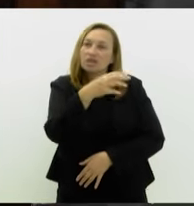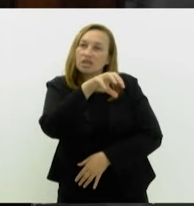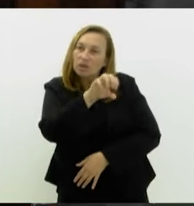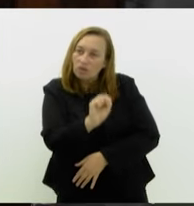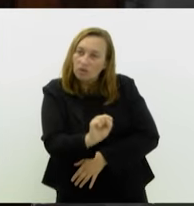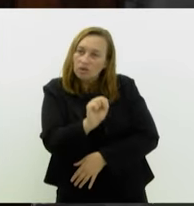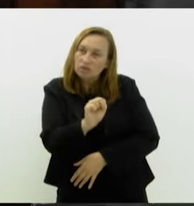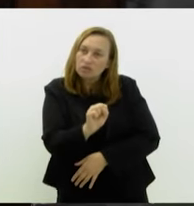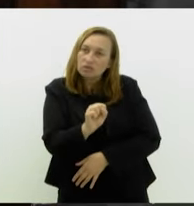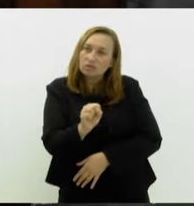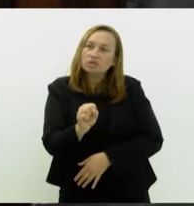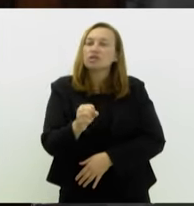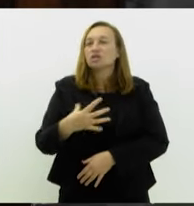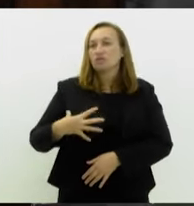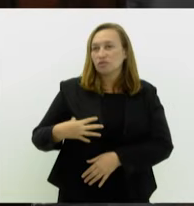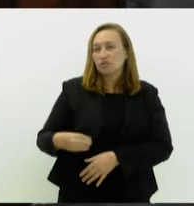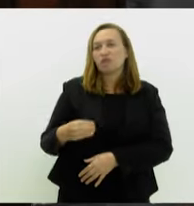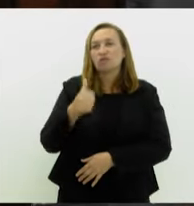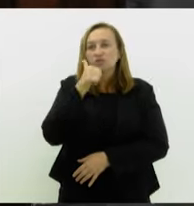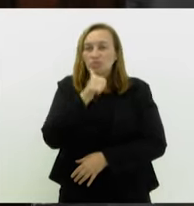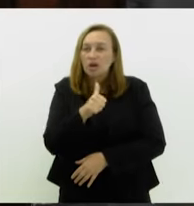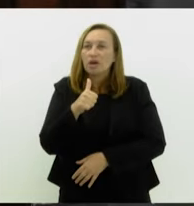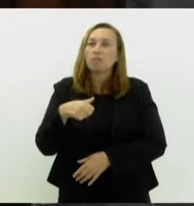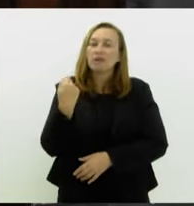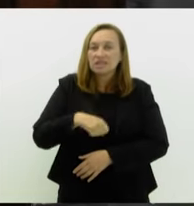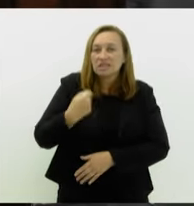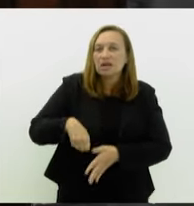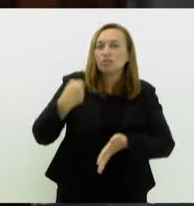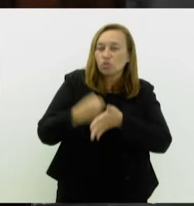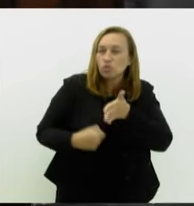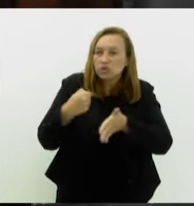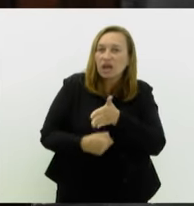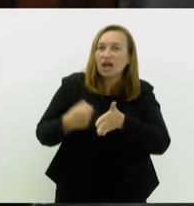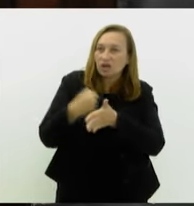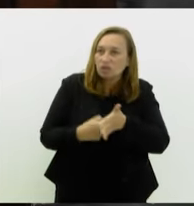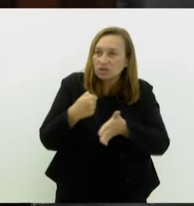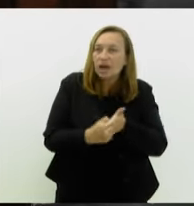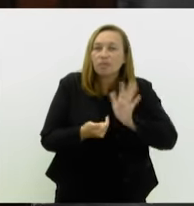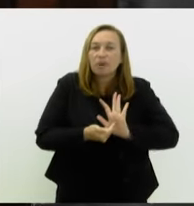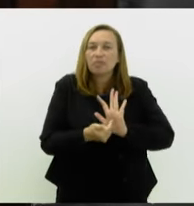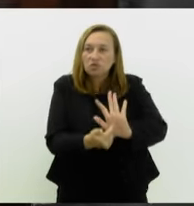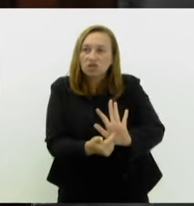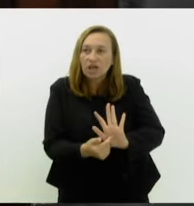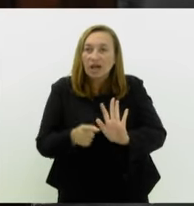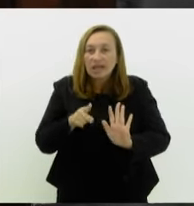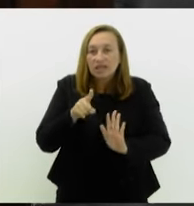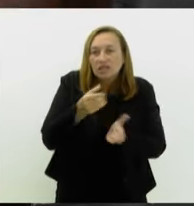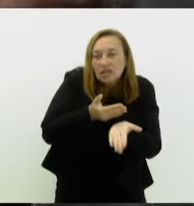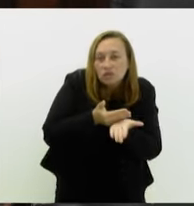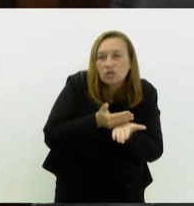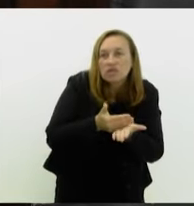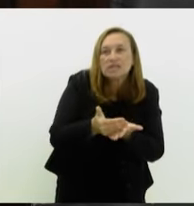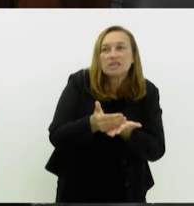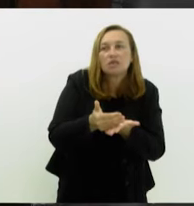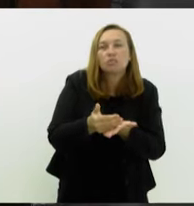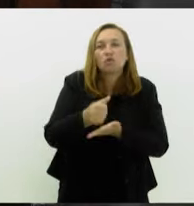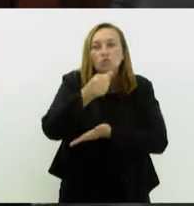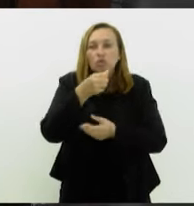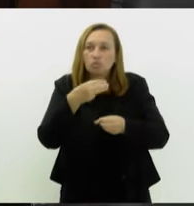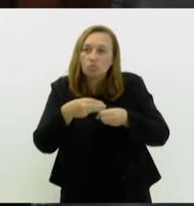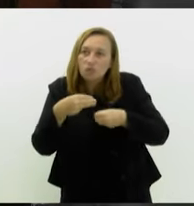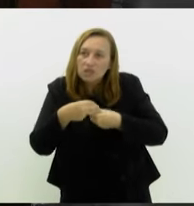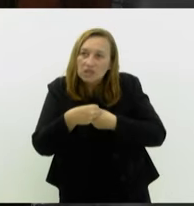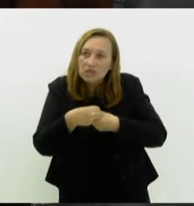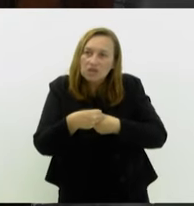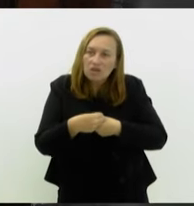precisamos lutar lutar lutar para mostrar que lá na ponta lá no município vai